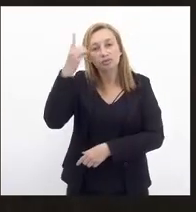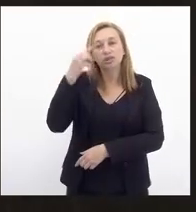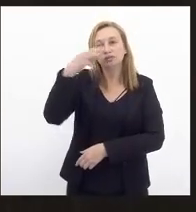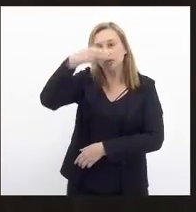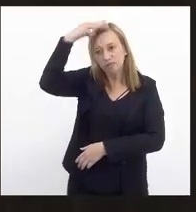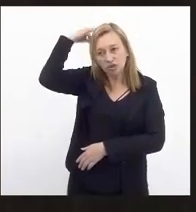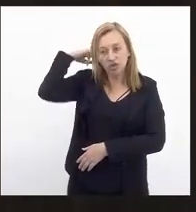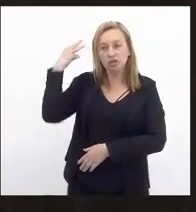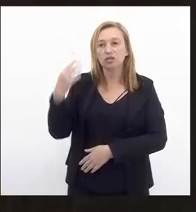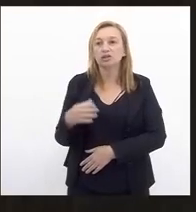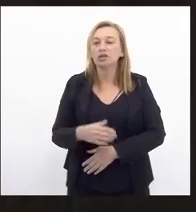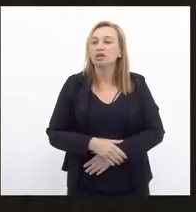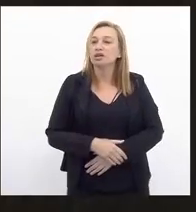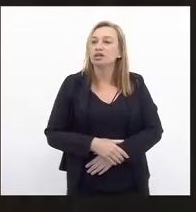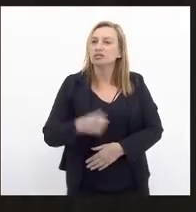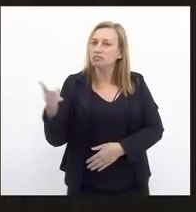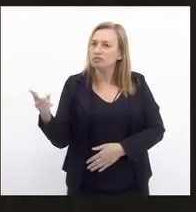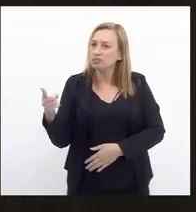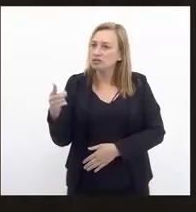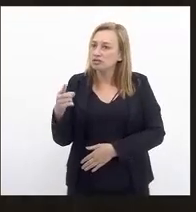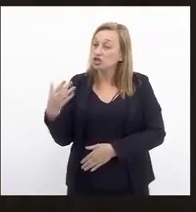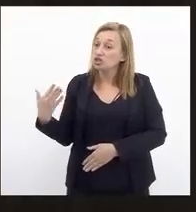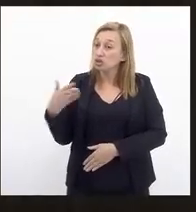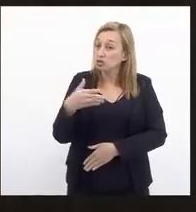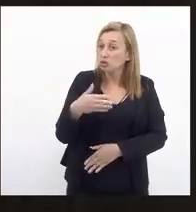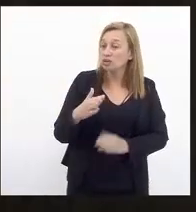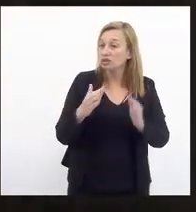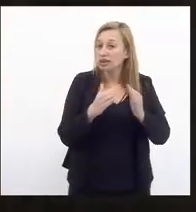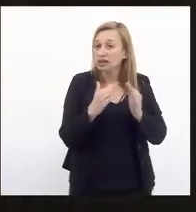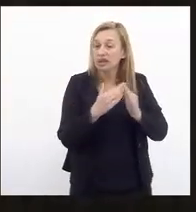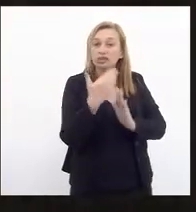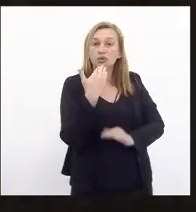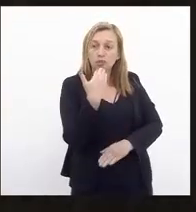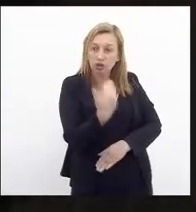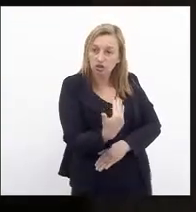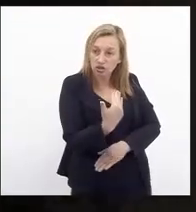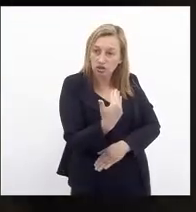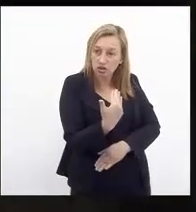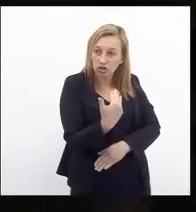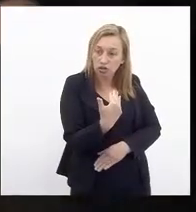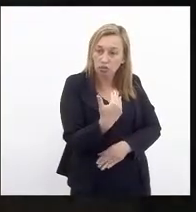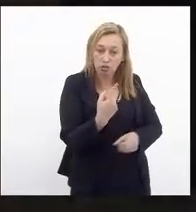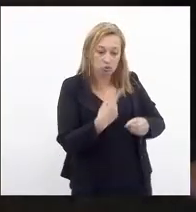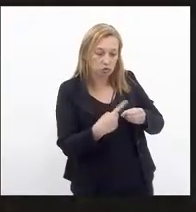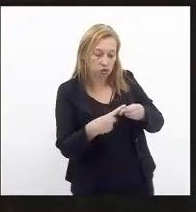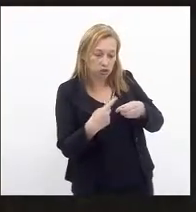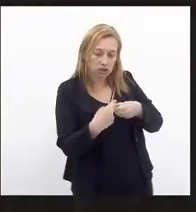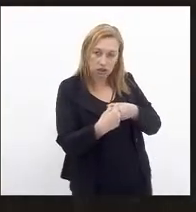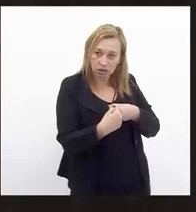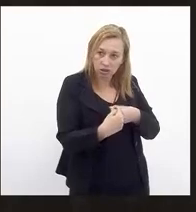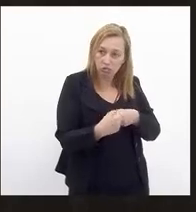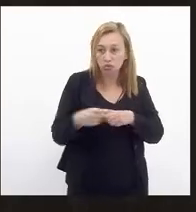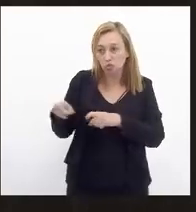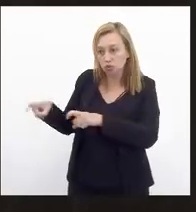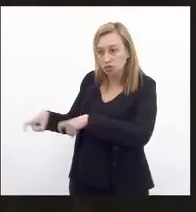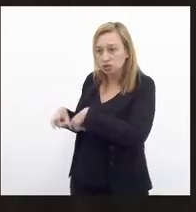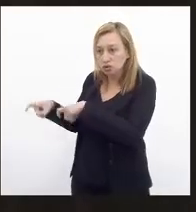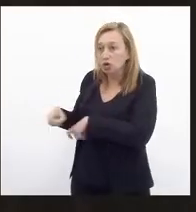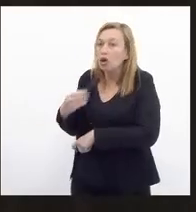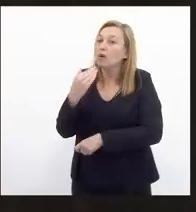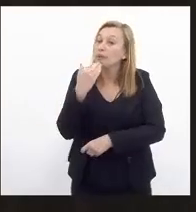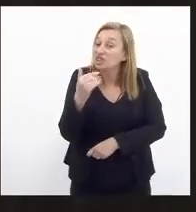Pacheco tramitou nesta casa solicitação Por parte dos Municípios do interior